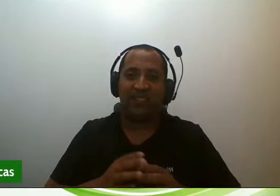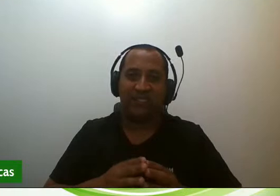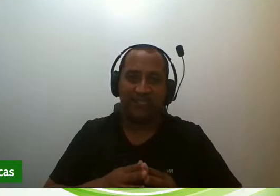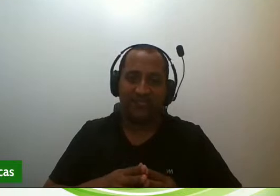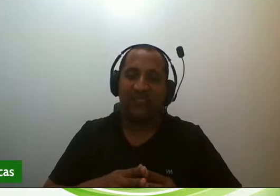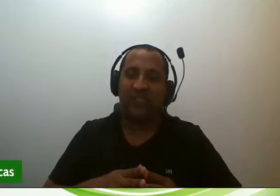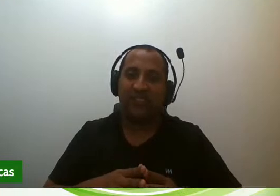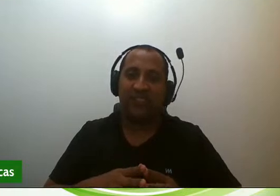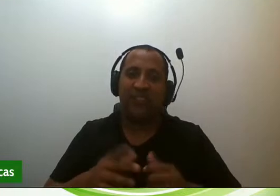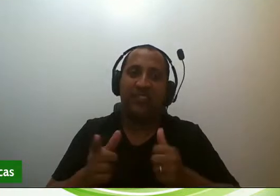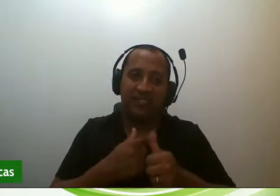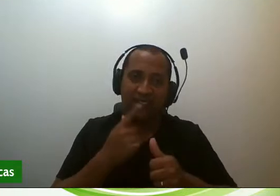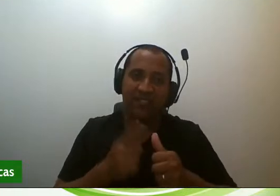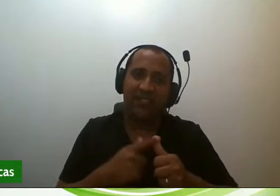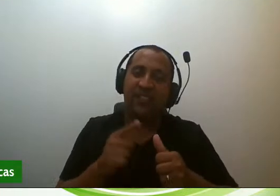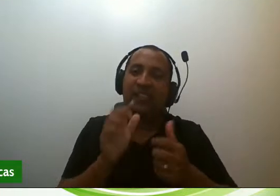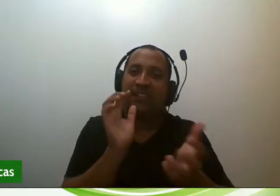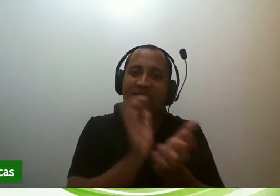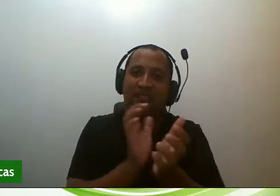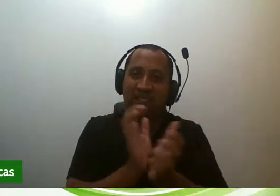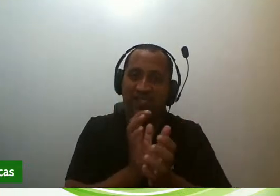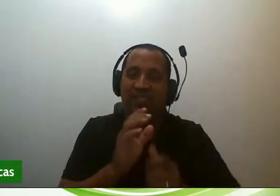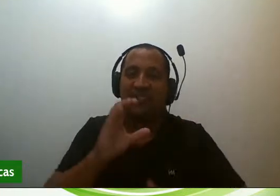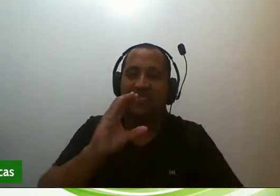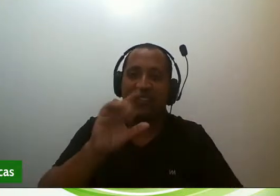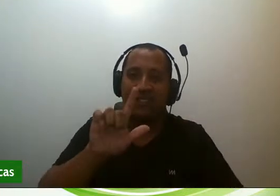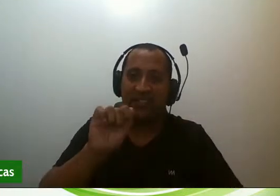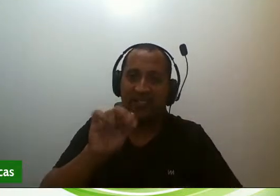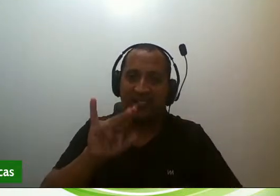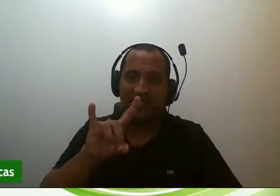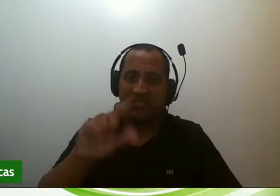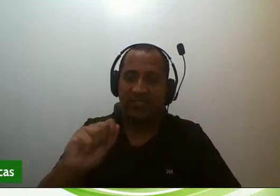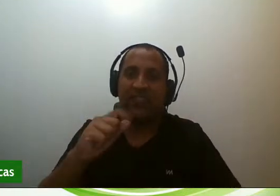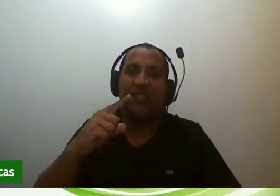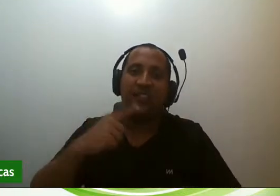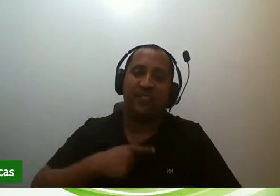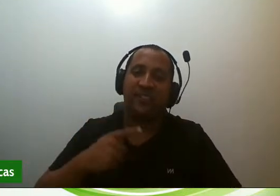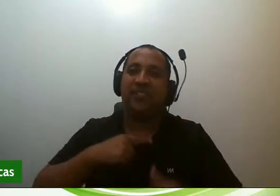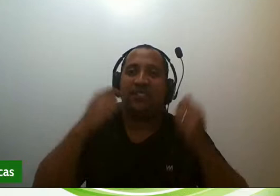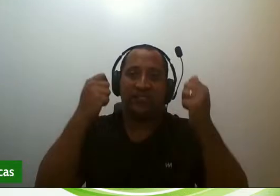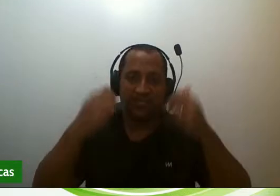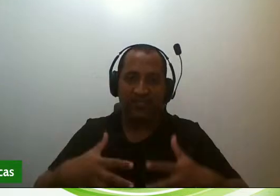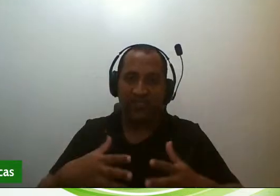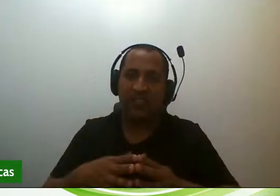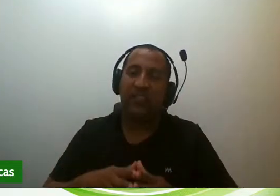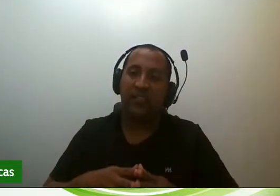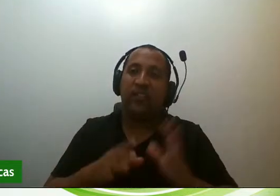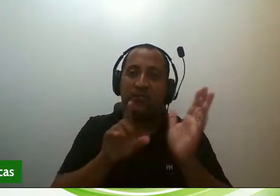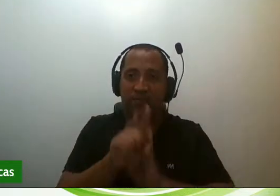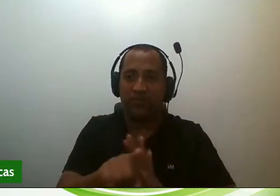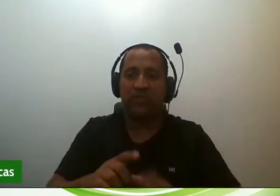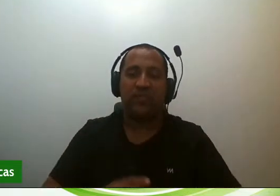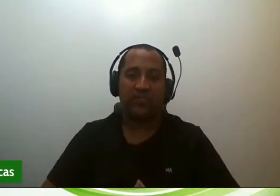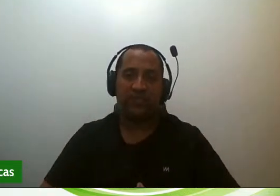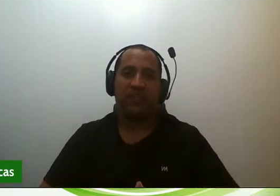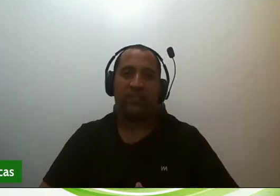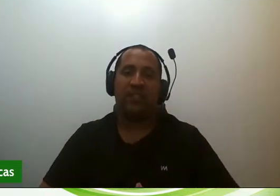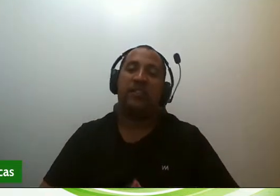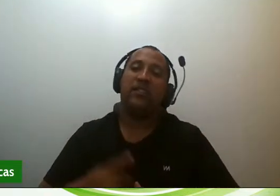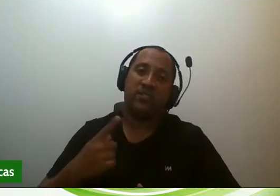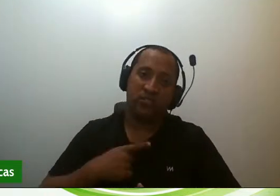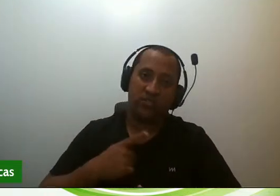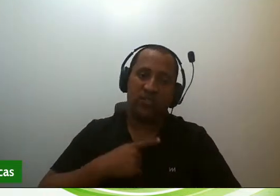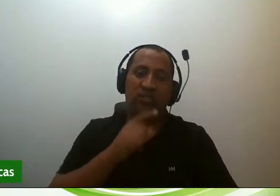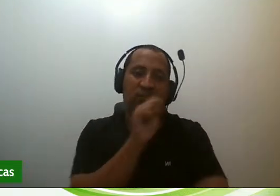com o primeiro, da nossa colega, a Cláudia. Ela traz a seguinte questão, né? Trazer o